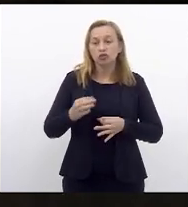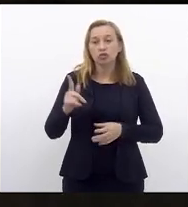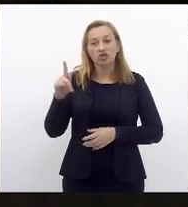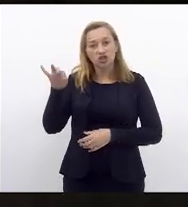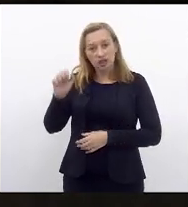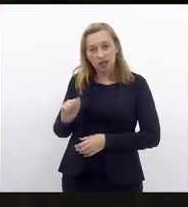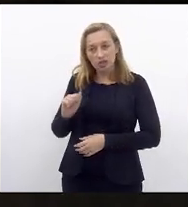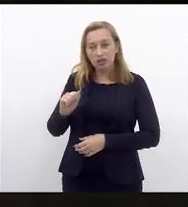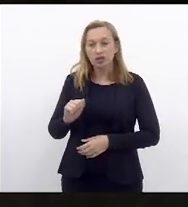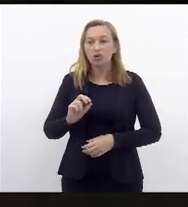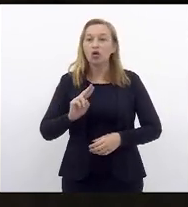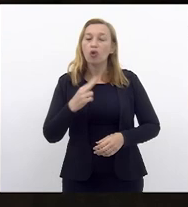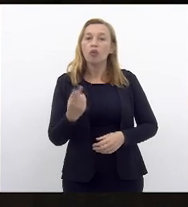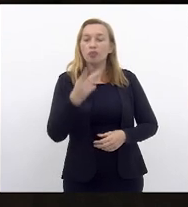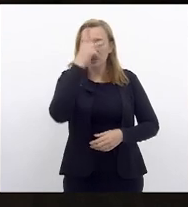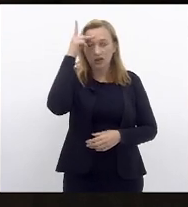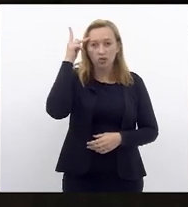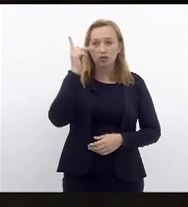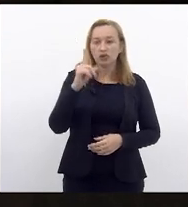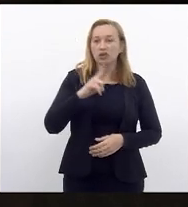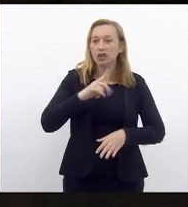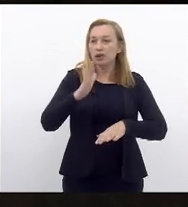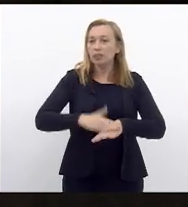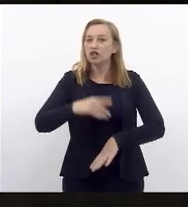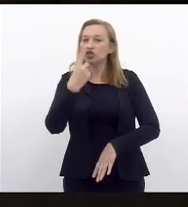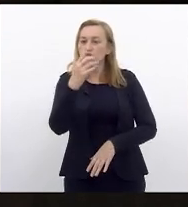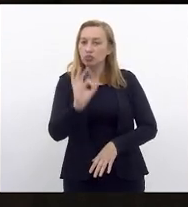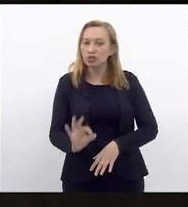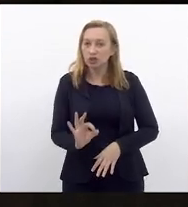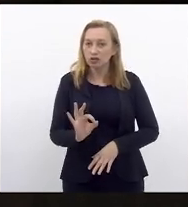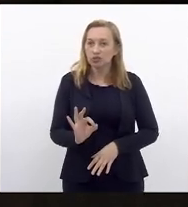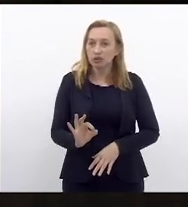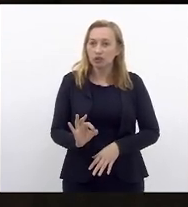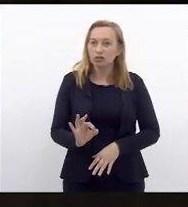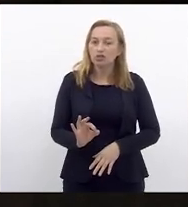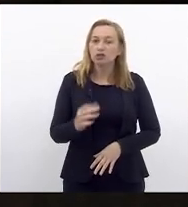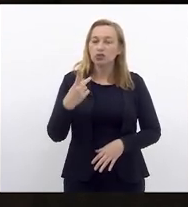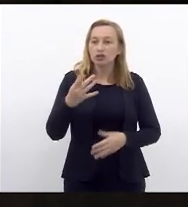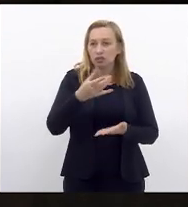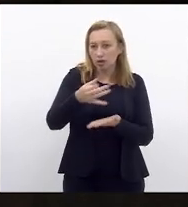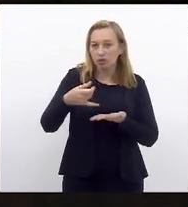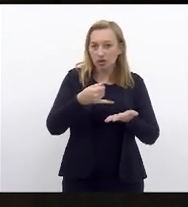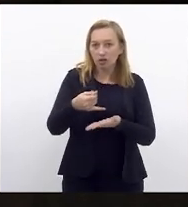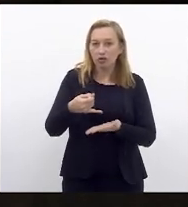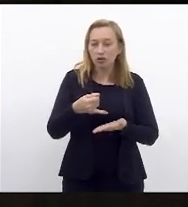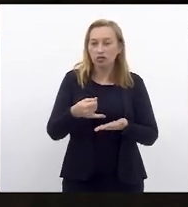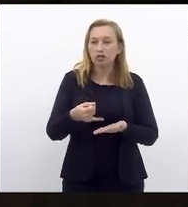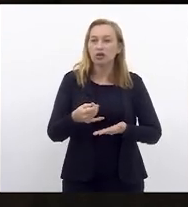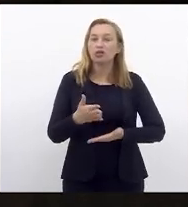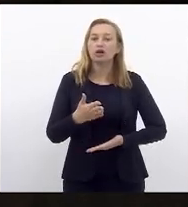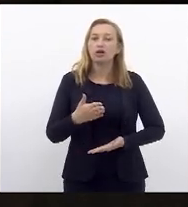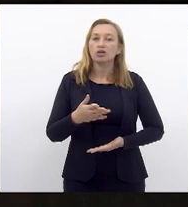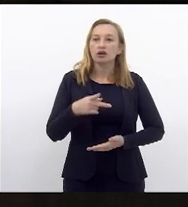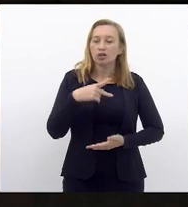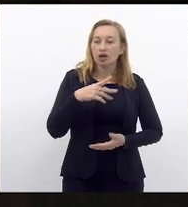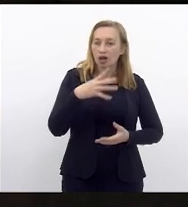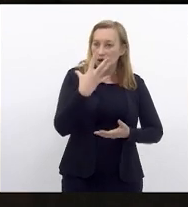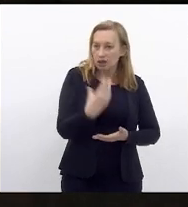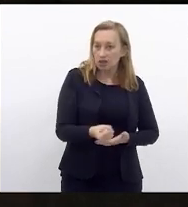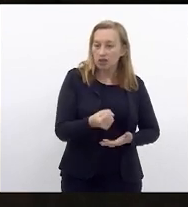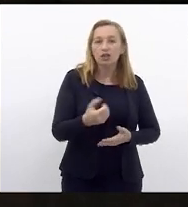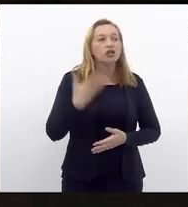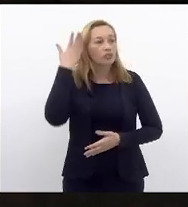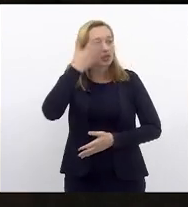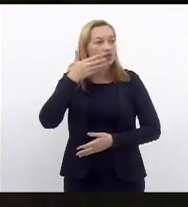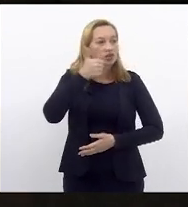Agenesa ou com pessoa que detenha mais de 1% do seu capital. Diante do exposto, meu parecer é favorável à